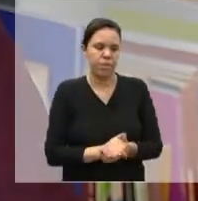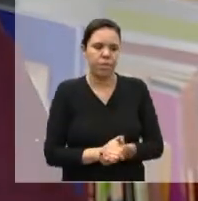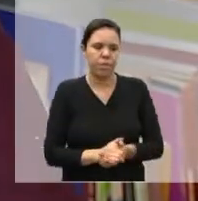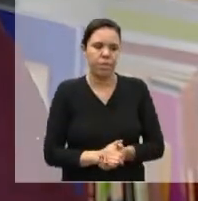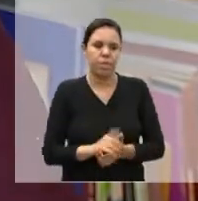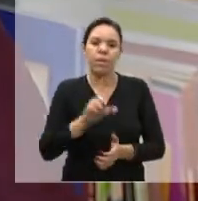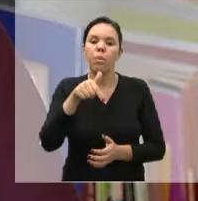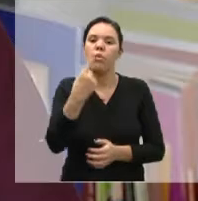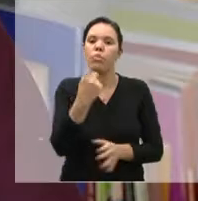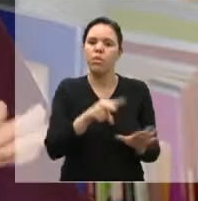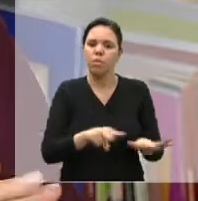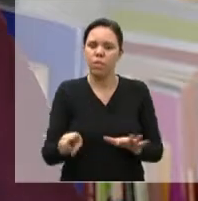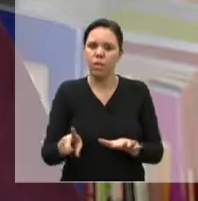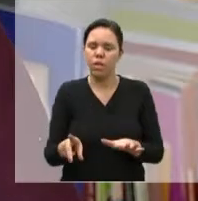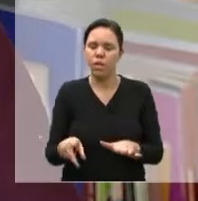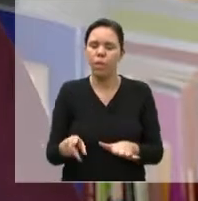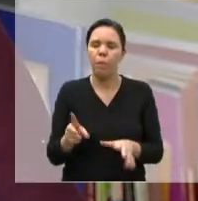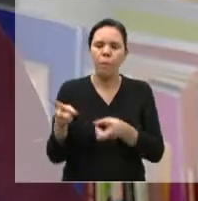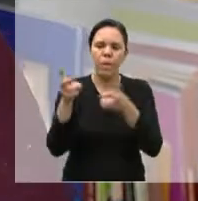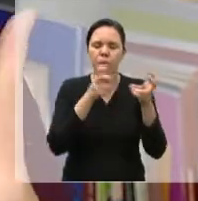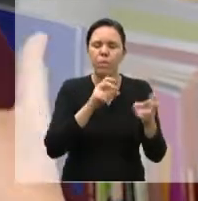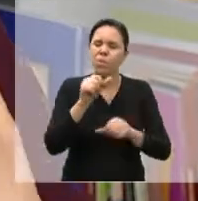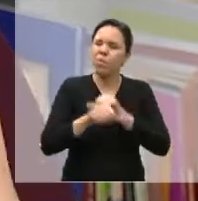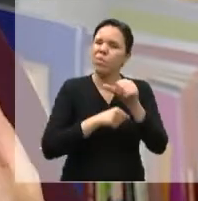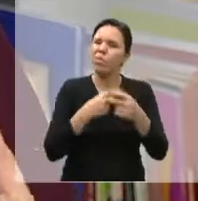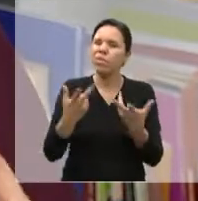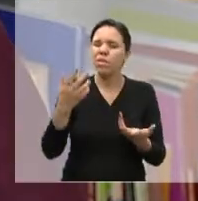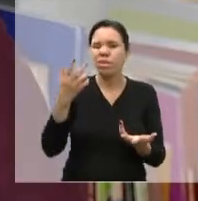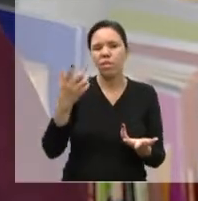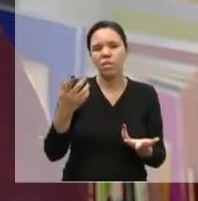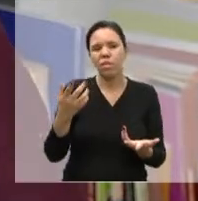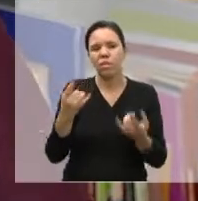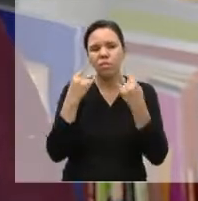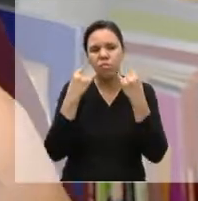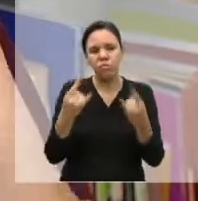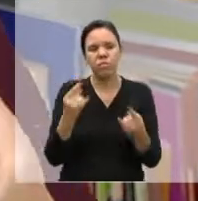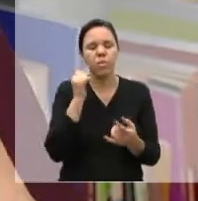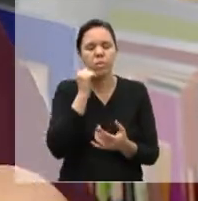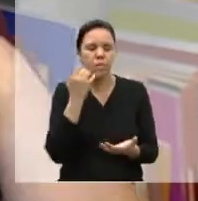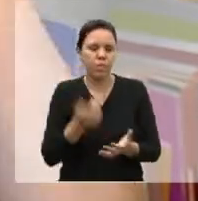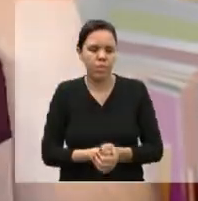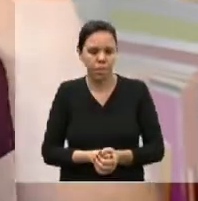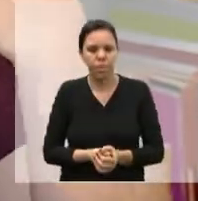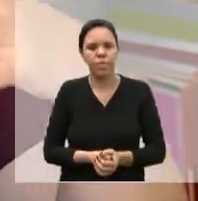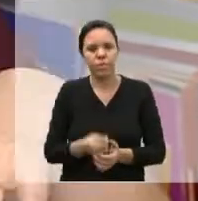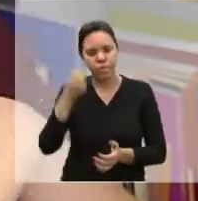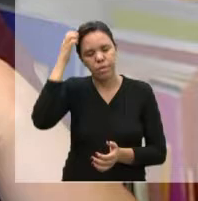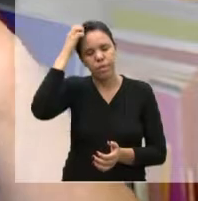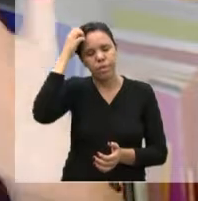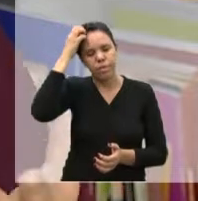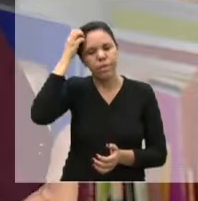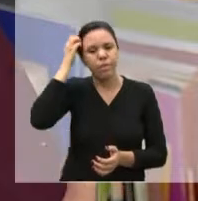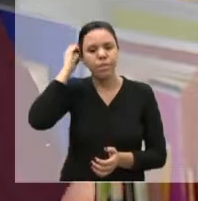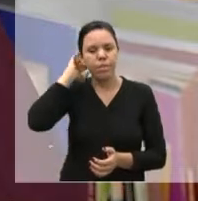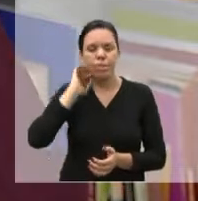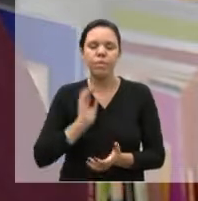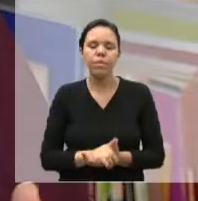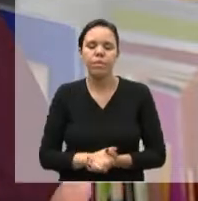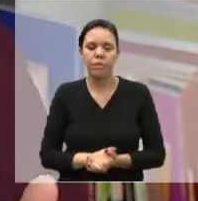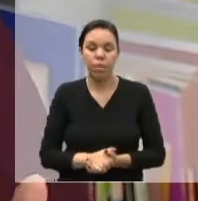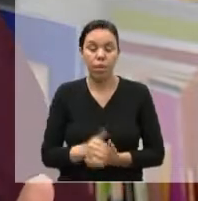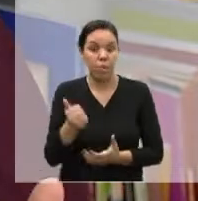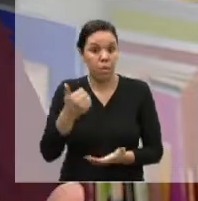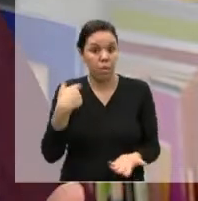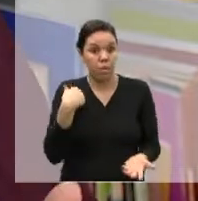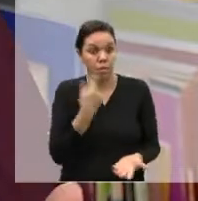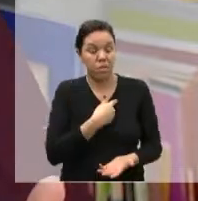gente se surpreendeu que elas perguntavam tudo e com o conhecimento que elas já tinham, era impressionante. Então elas faziam perguntas muito elaboradas. E